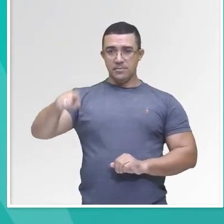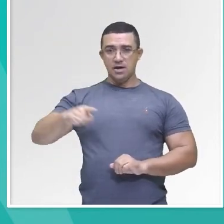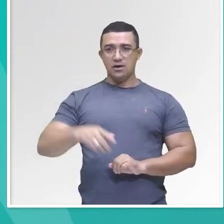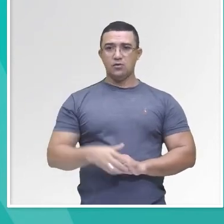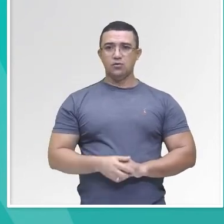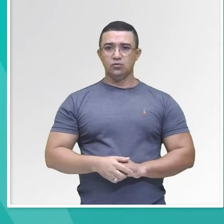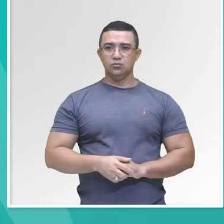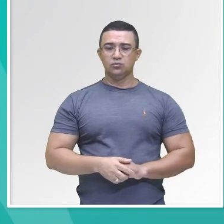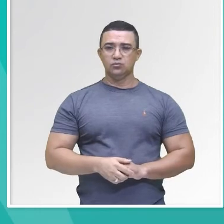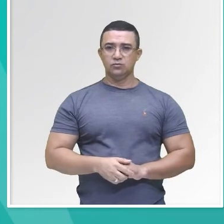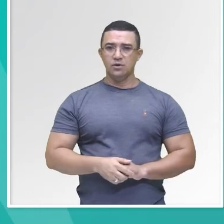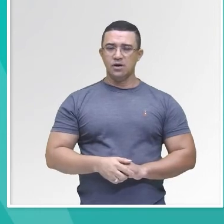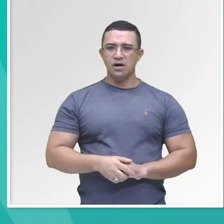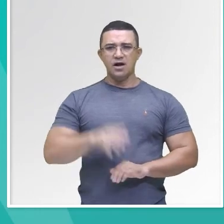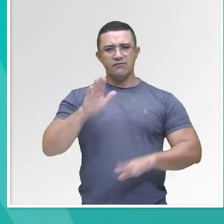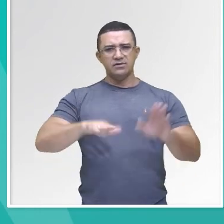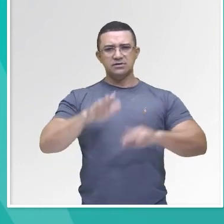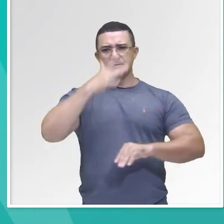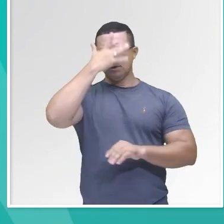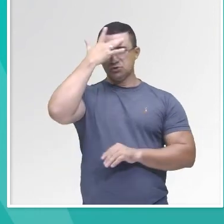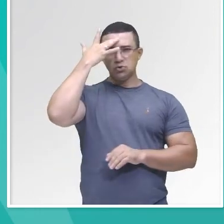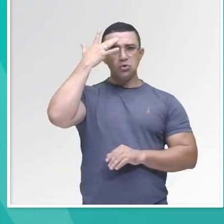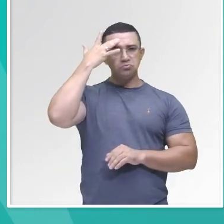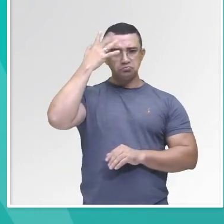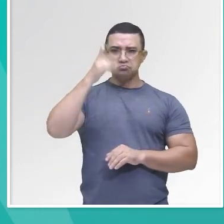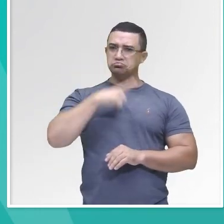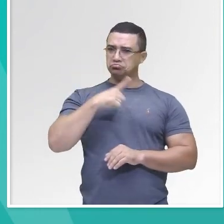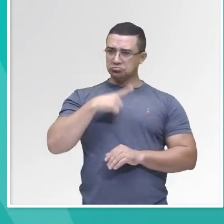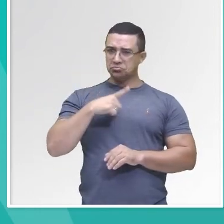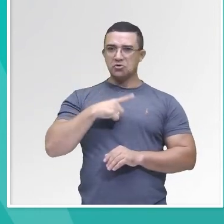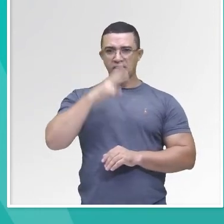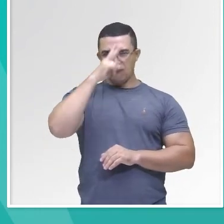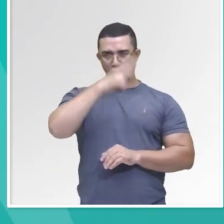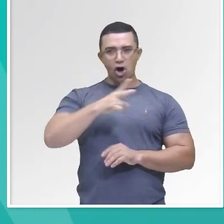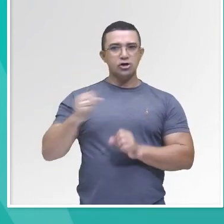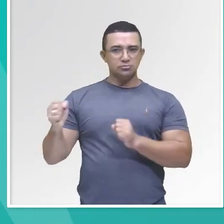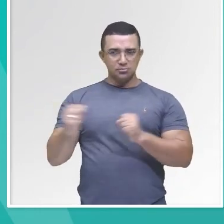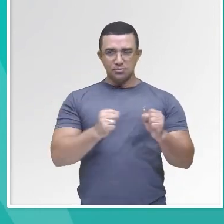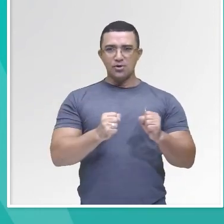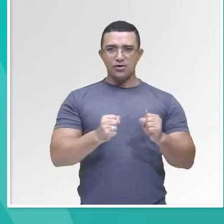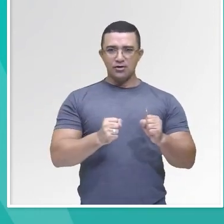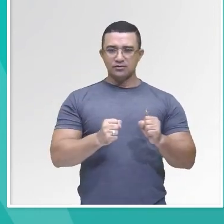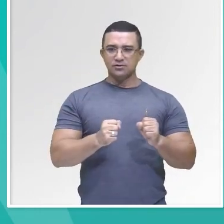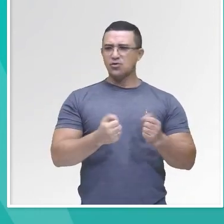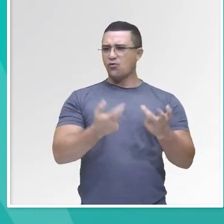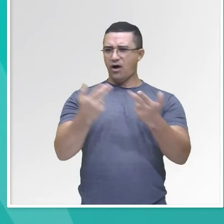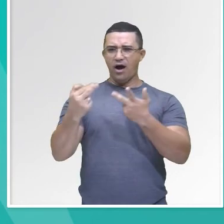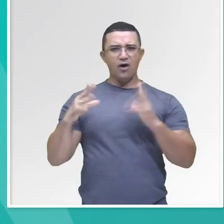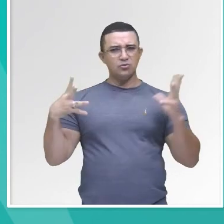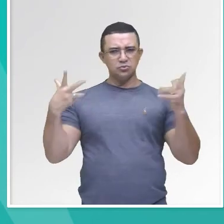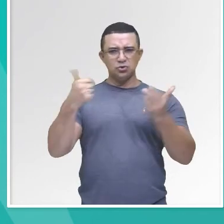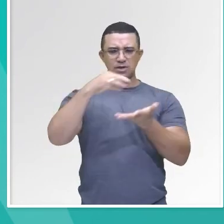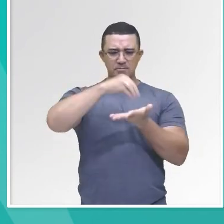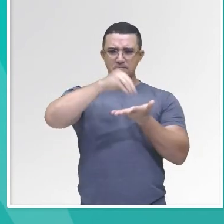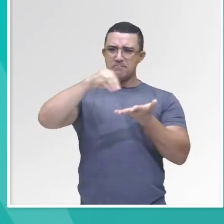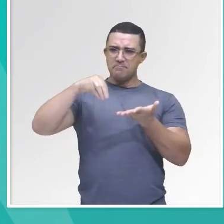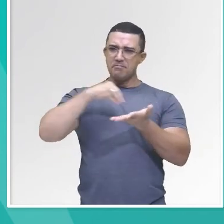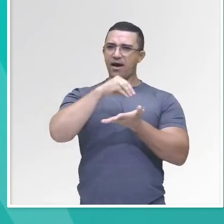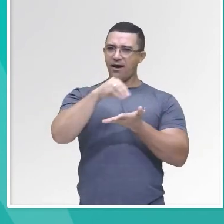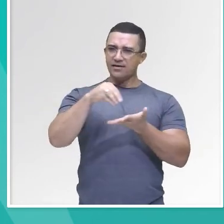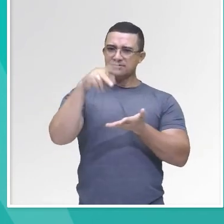diferente do que muita gente acha, o peão ele é poderoso também, assim como todas as outras peças. Ele